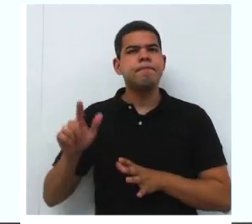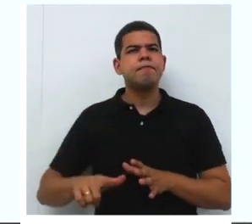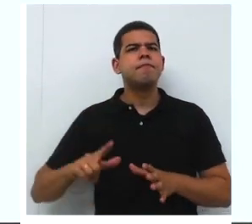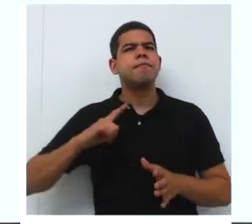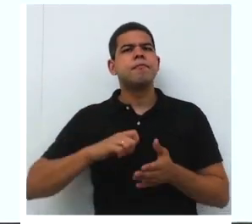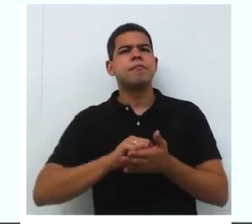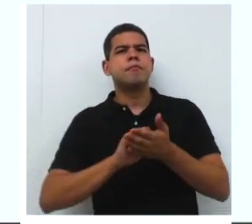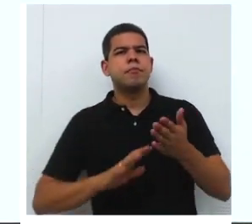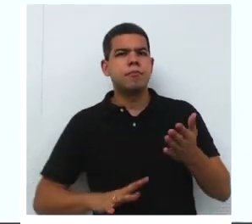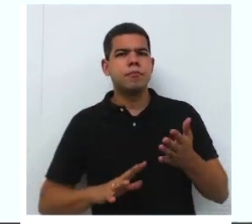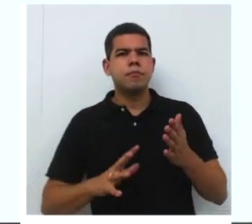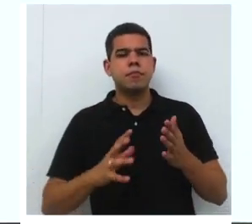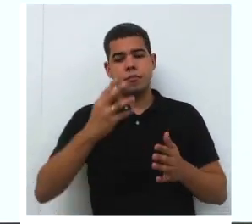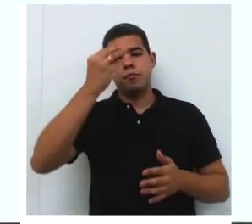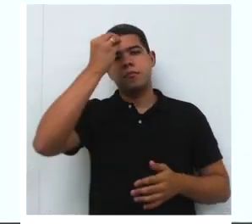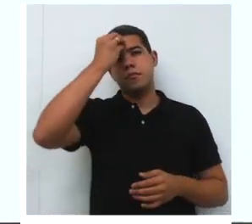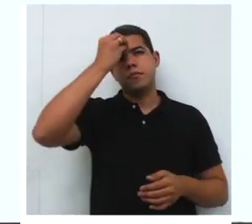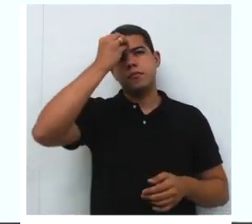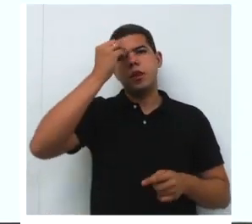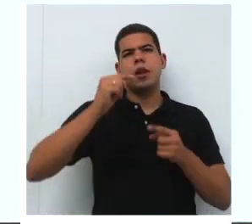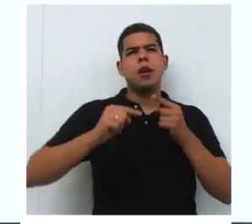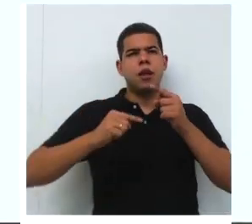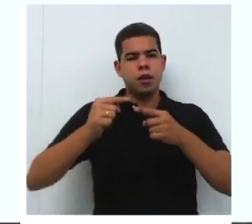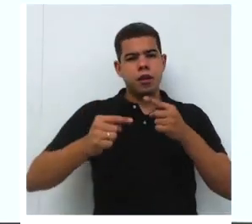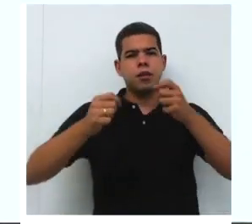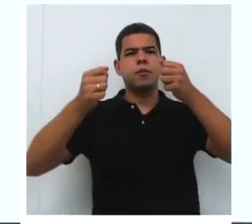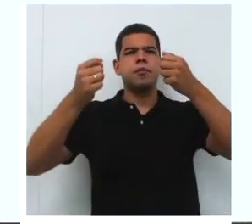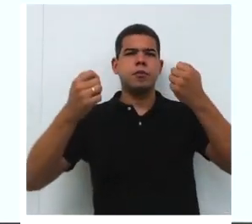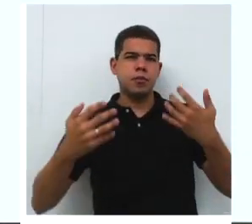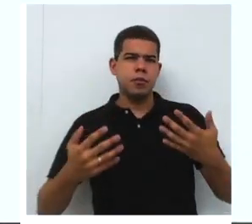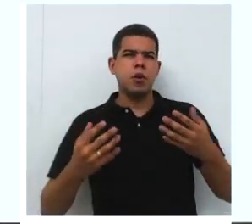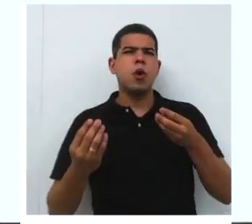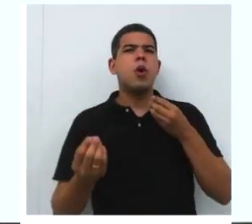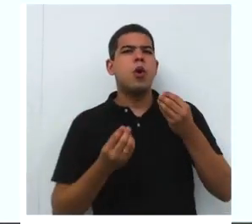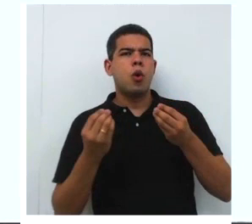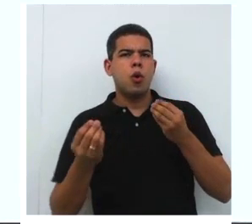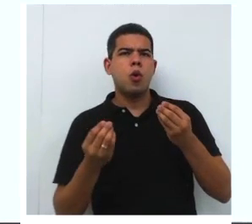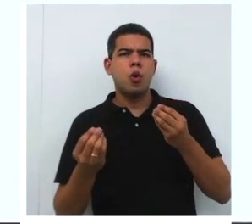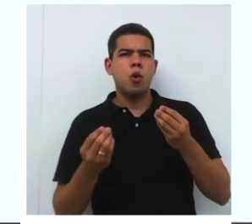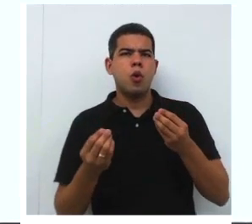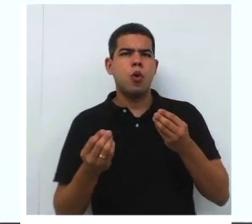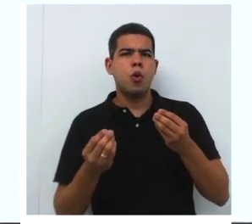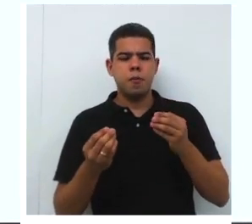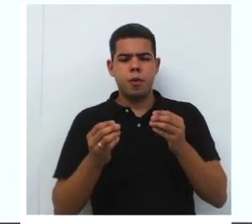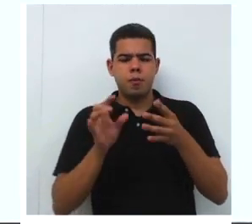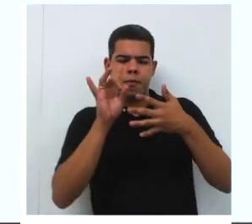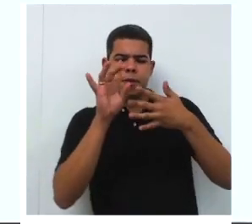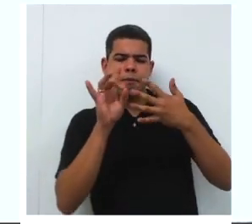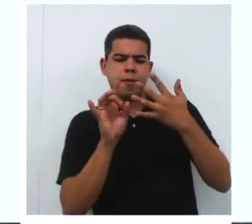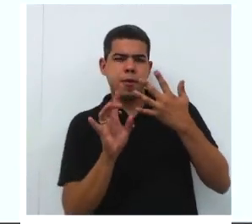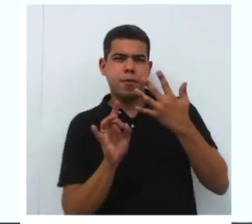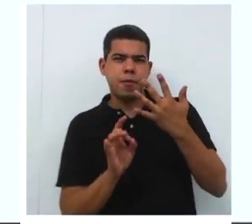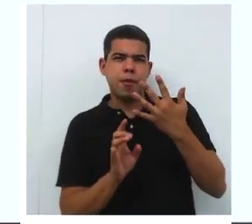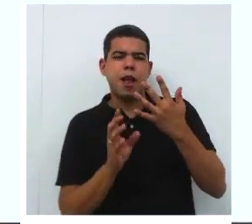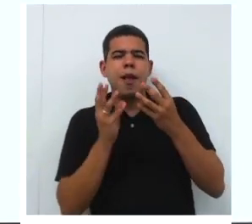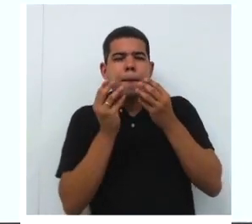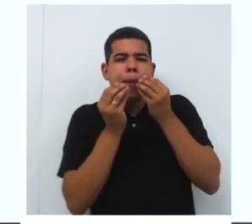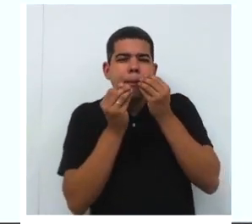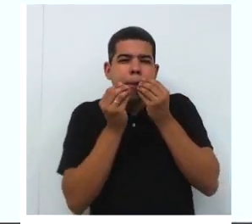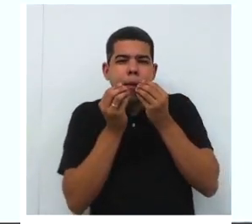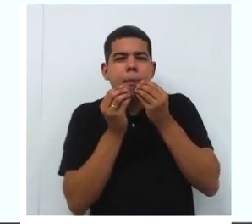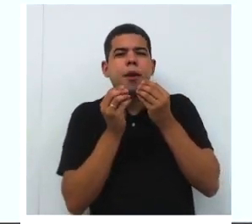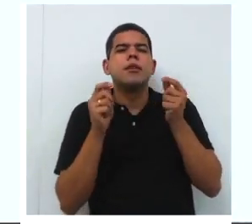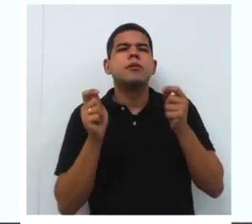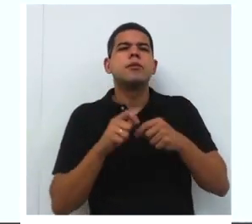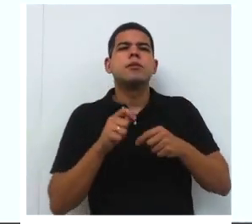atividade de fixação e depois o quê? Vou fazer uma explicação pormenorizada, quer dizer, detalhada, bem